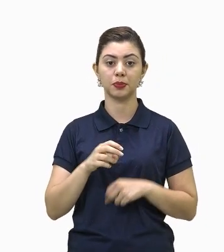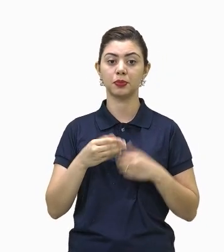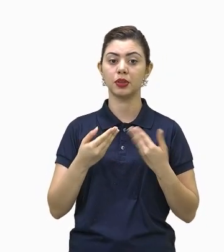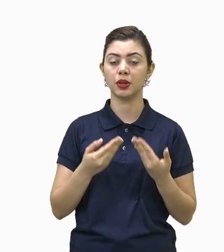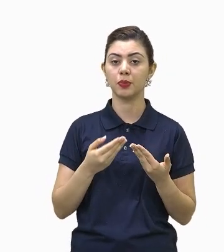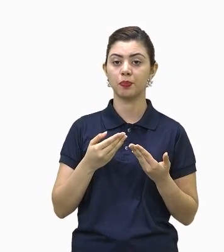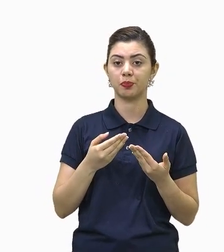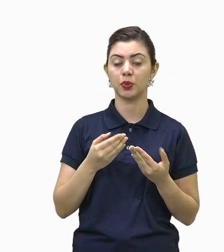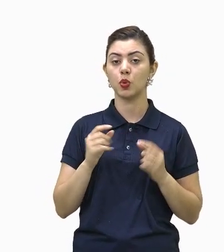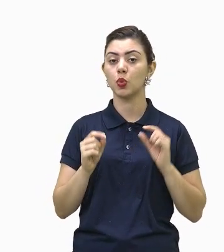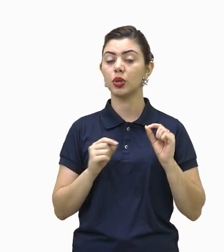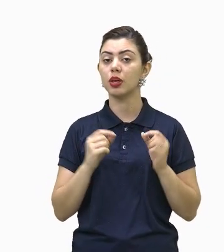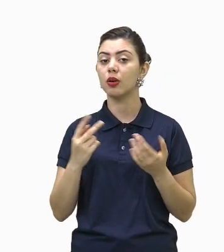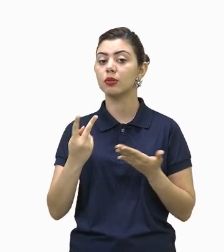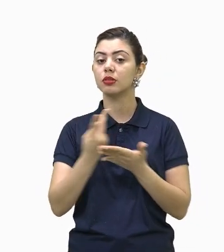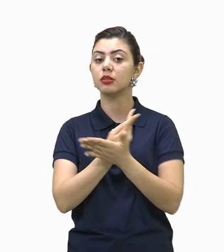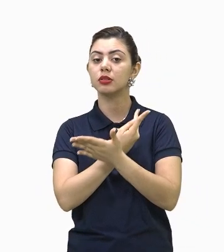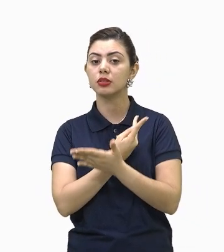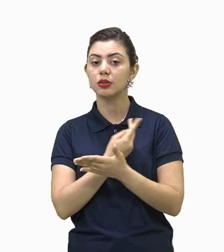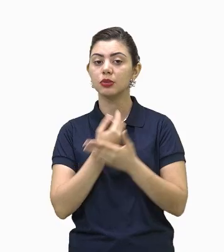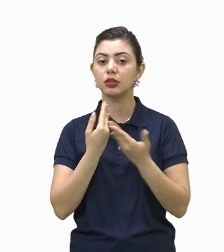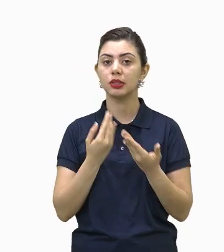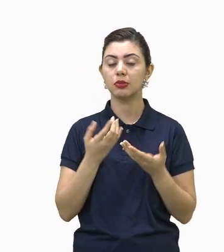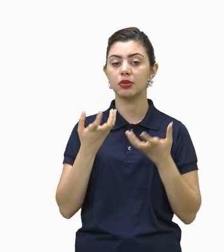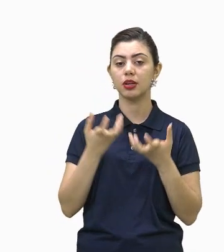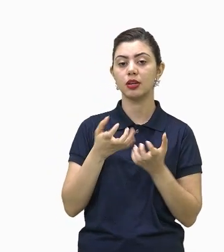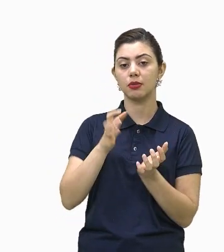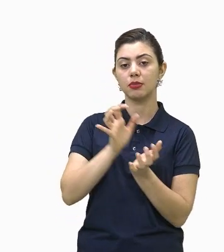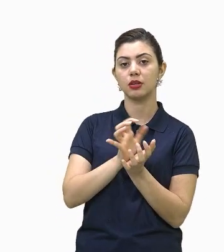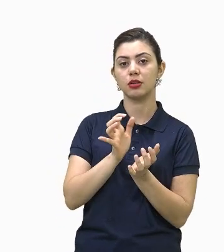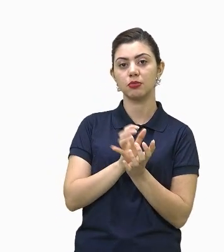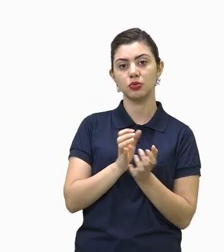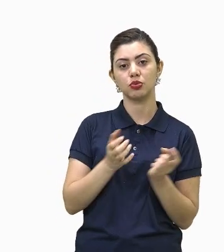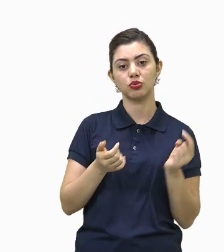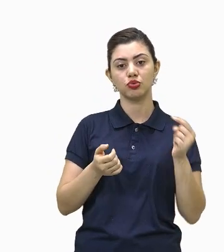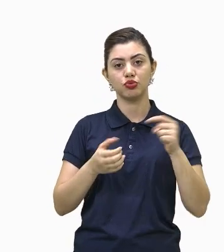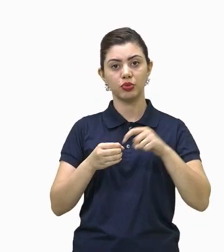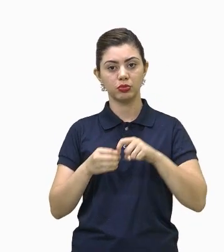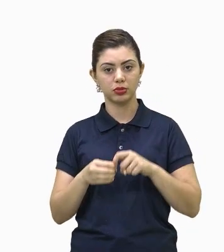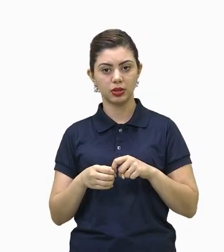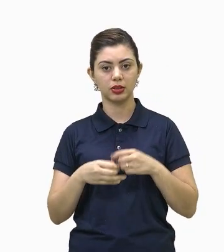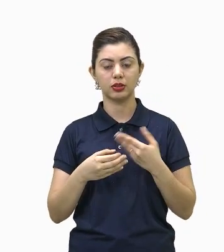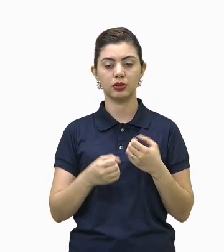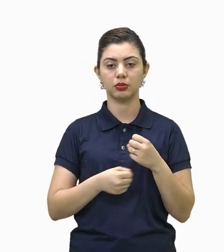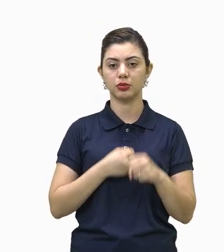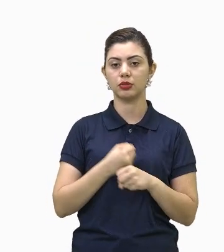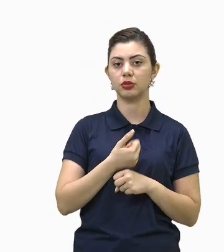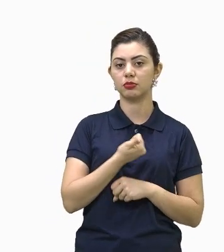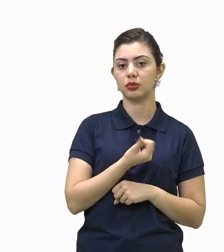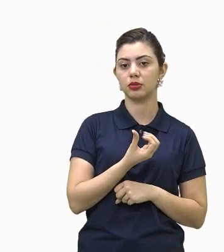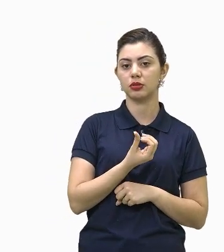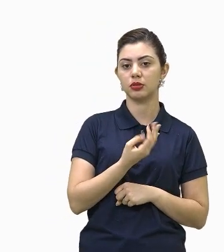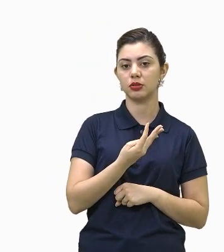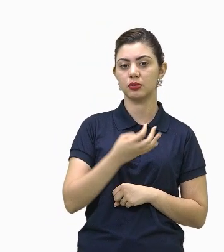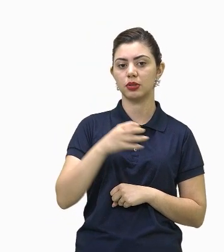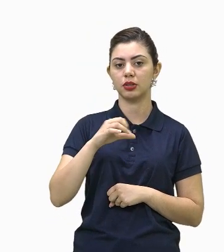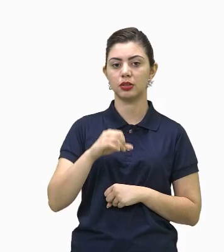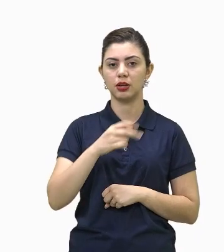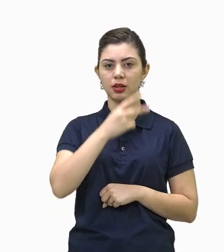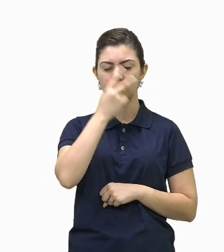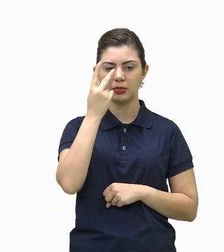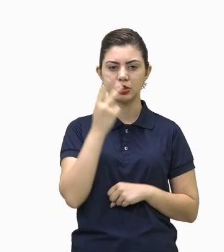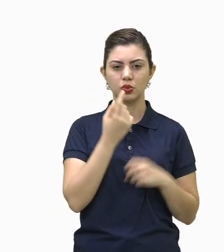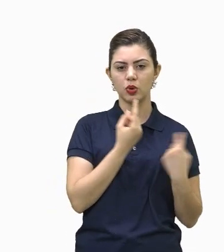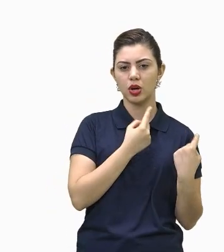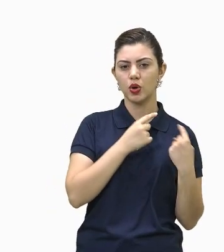1645, começou a insurreição pernambucana. Em 1649, os rebeldes